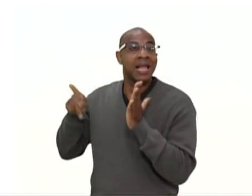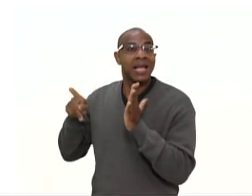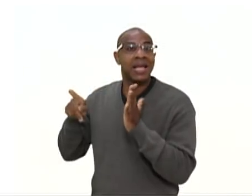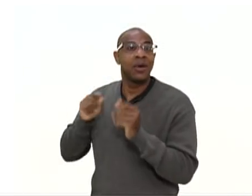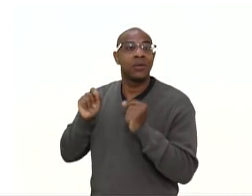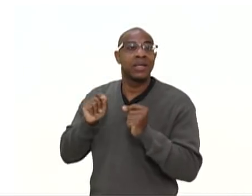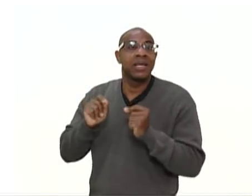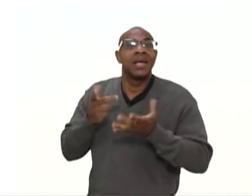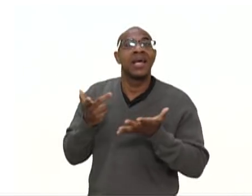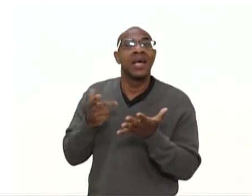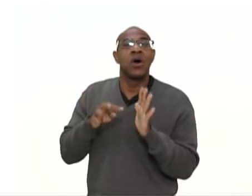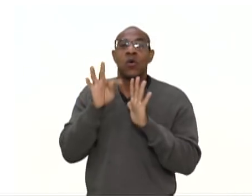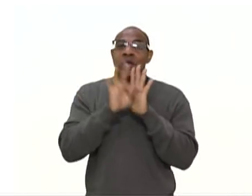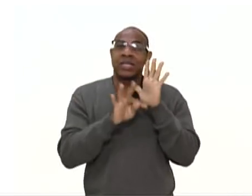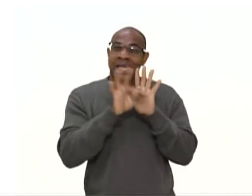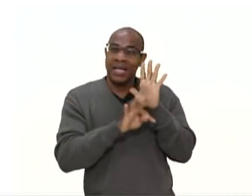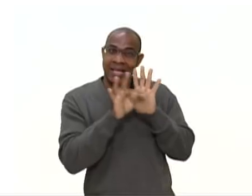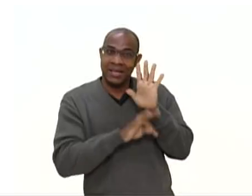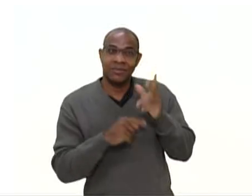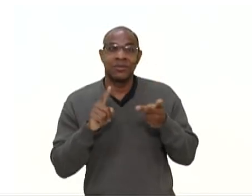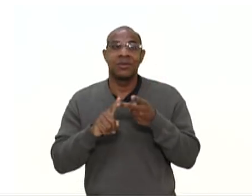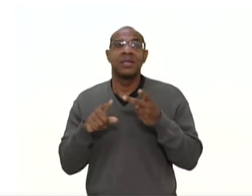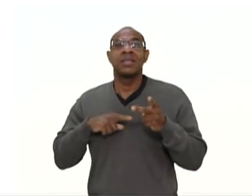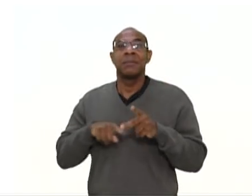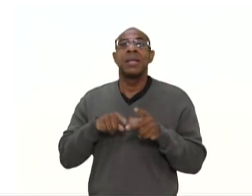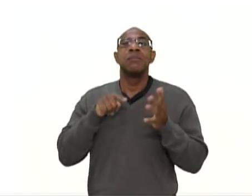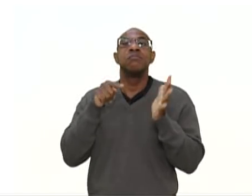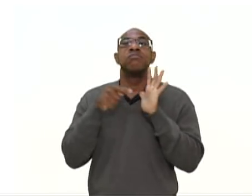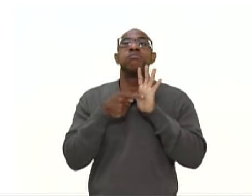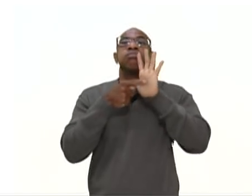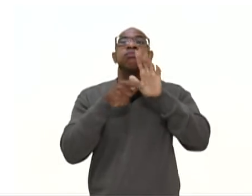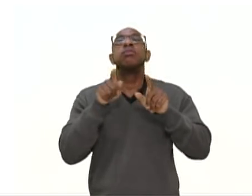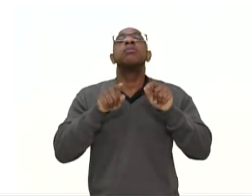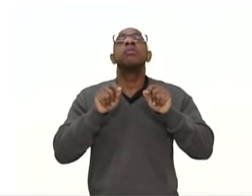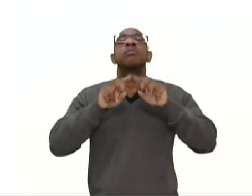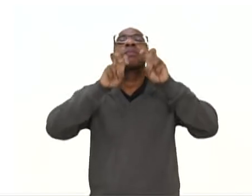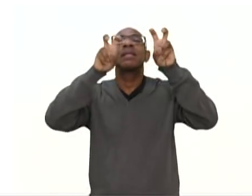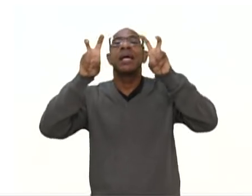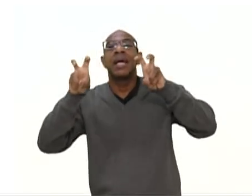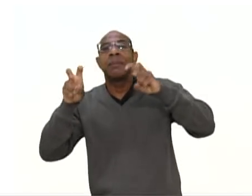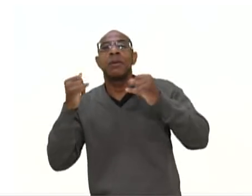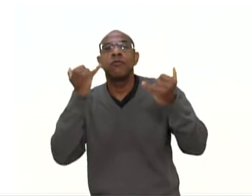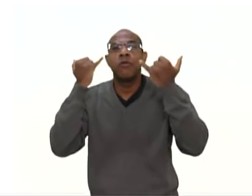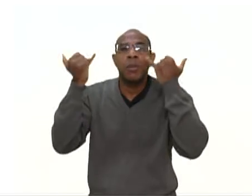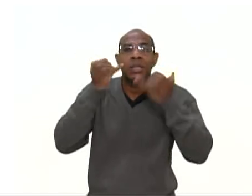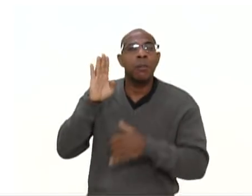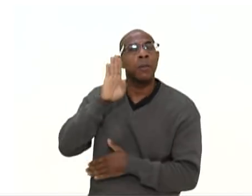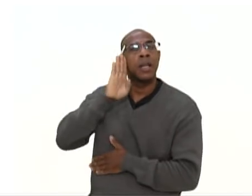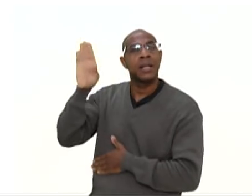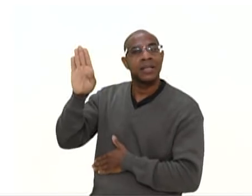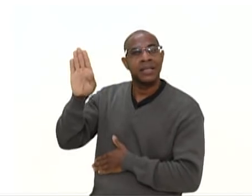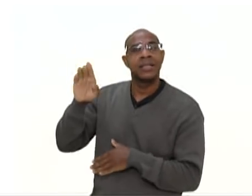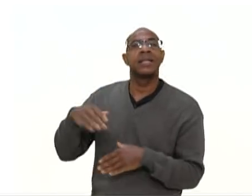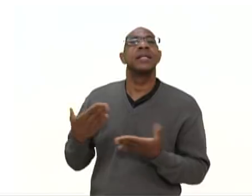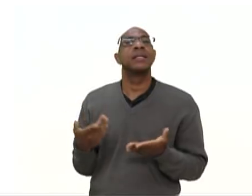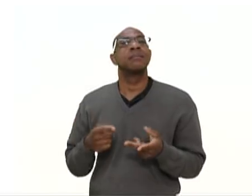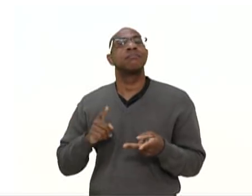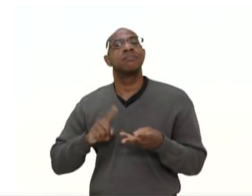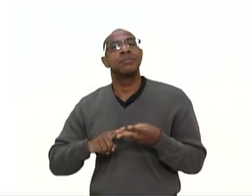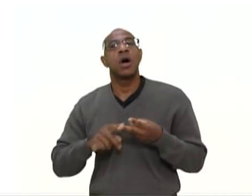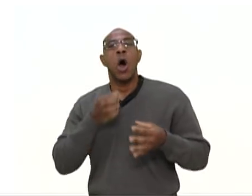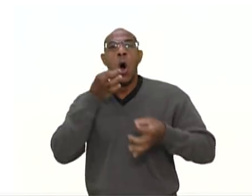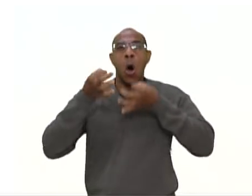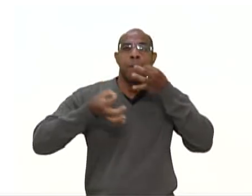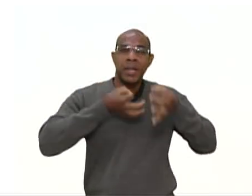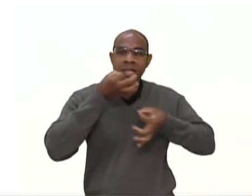artigo de opinião, identificar tema, a tese, a finalidade, a informação principal e secundárias, fato e